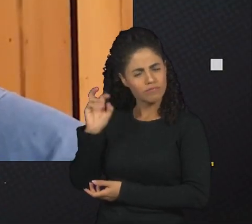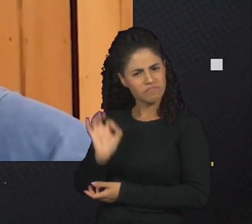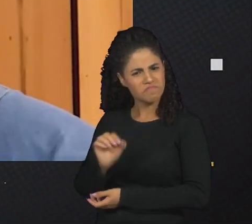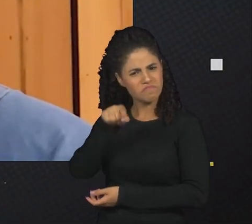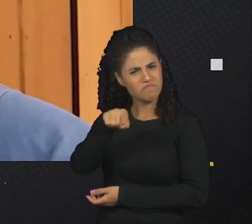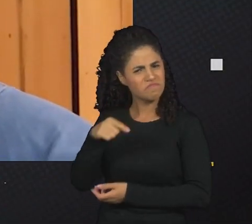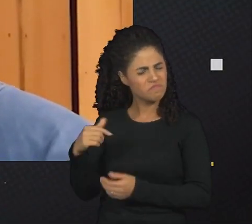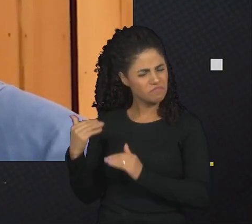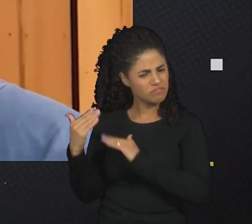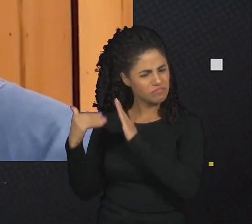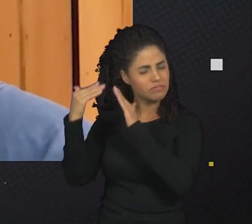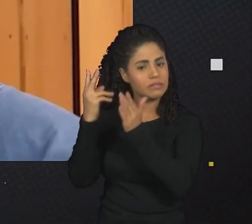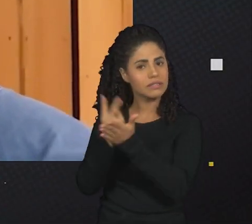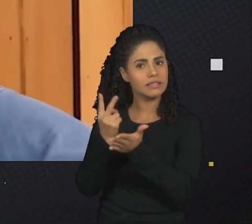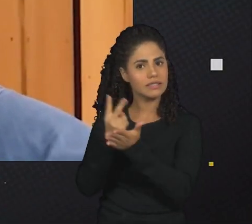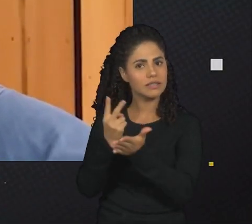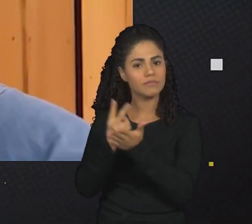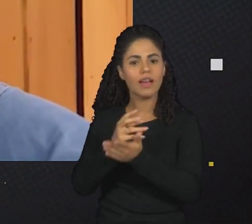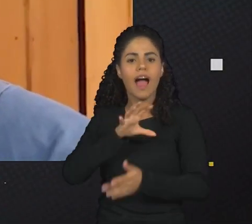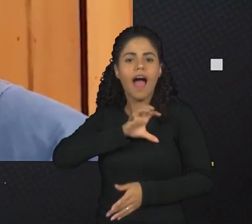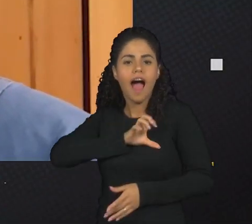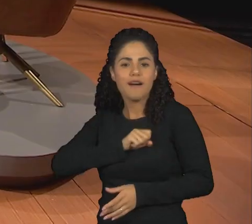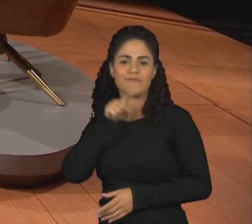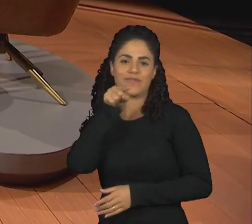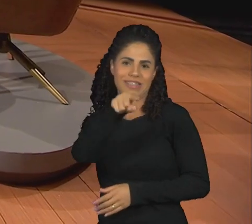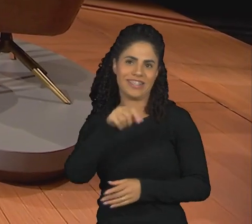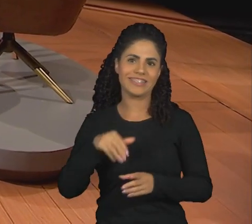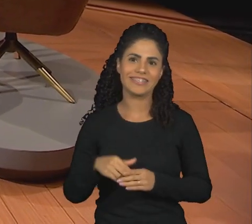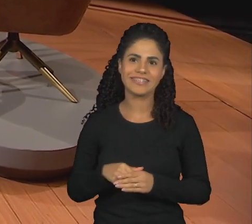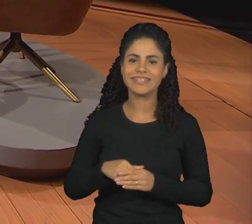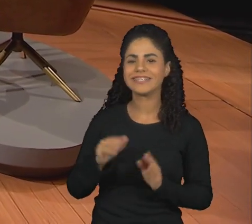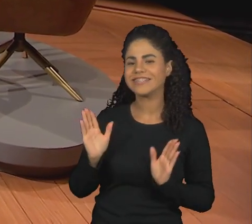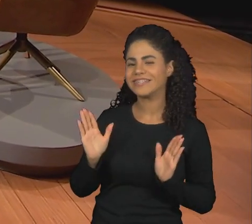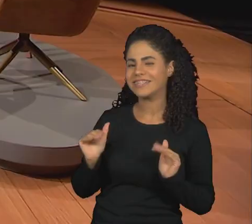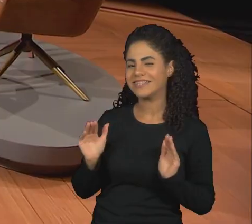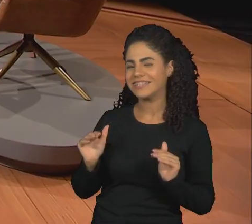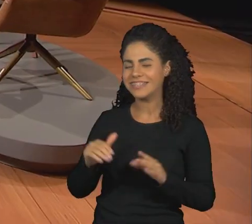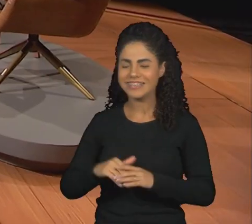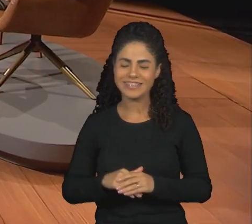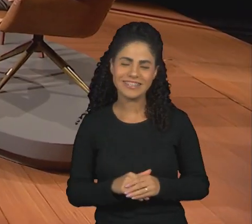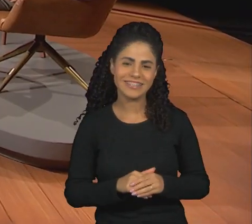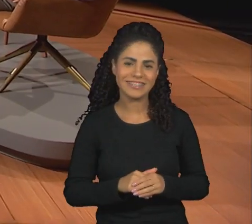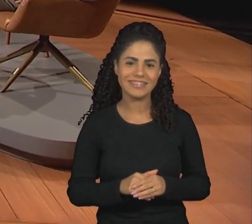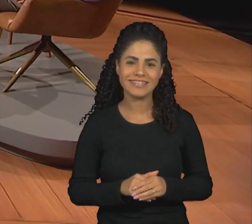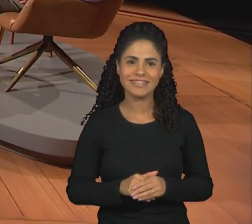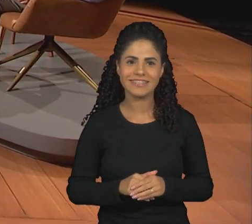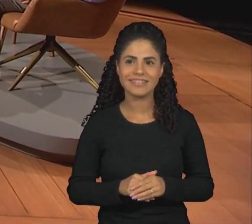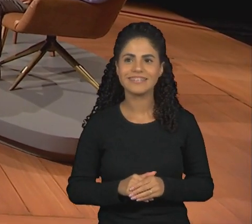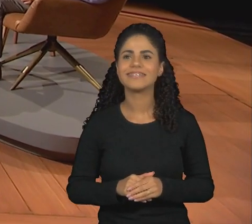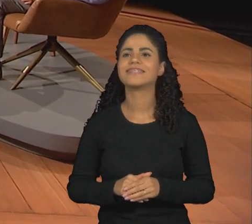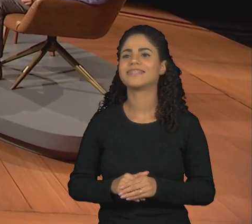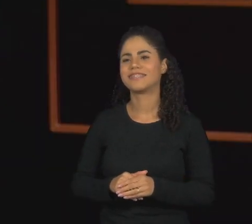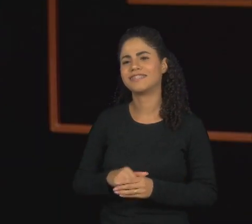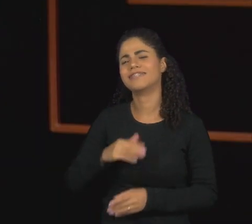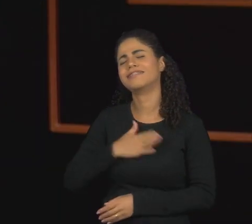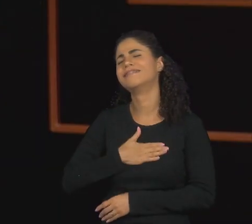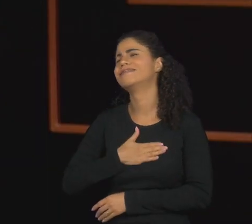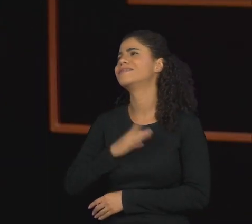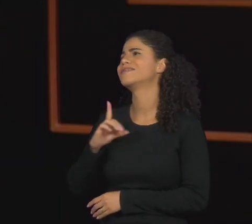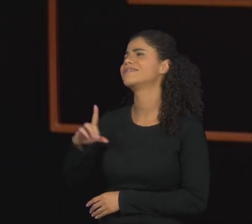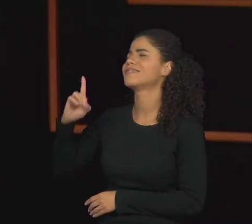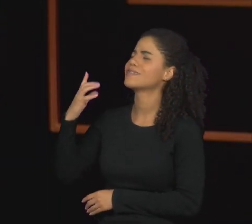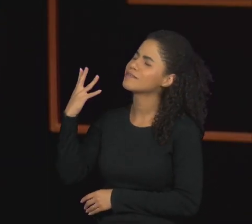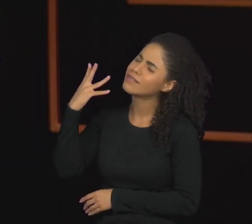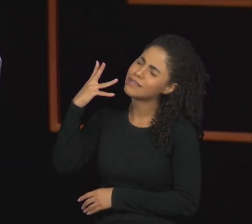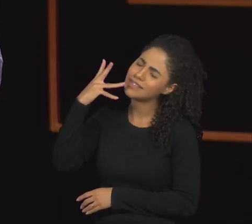não sossega. Te amo. Até breve. Oh, meu Deus, que lindo,